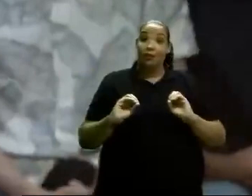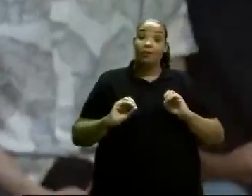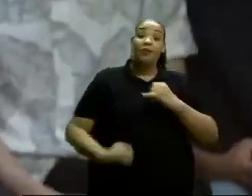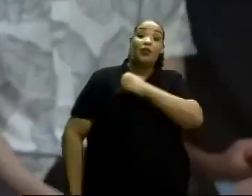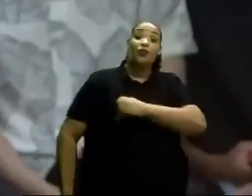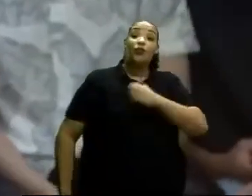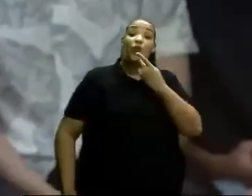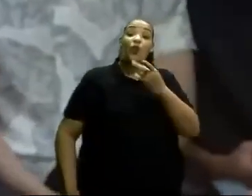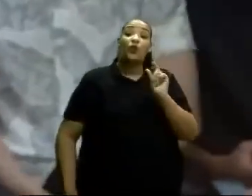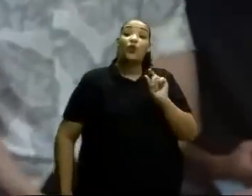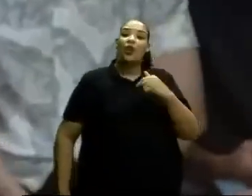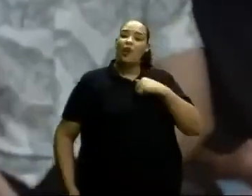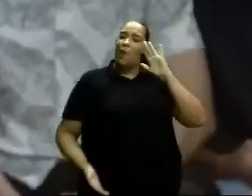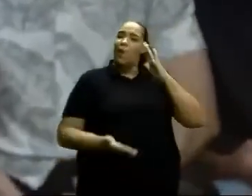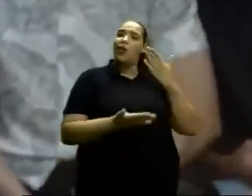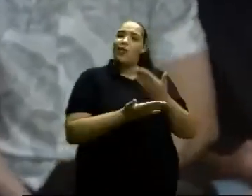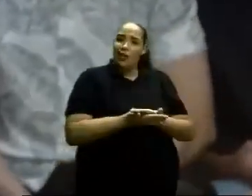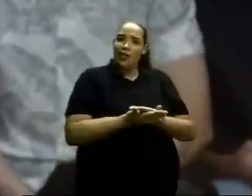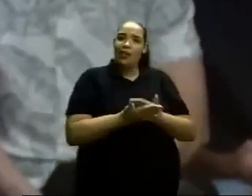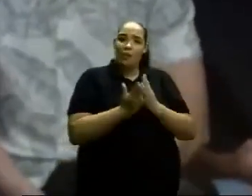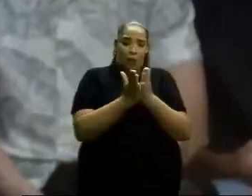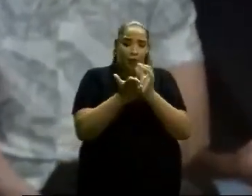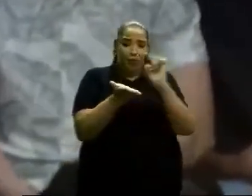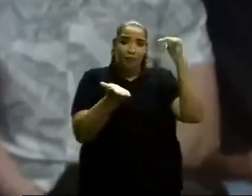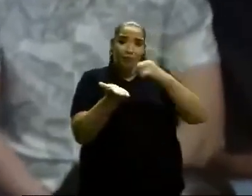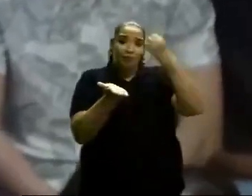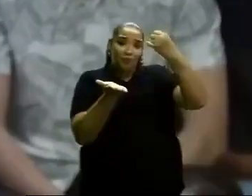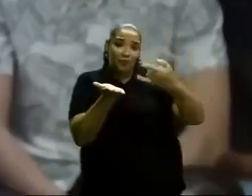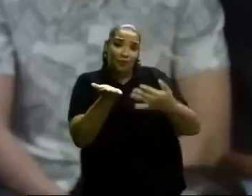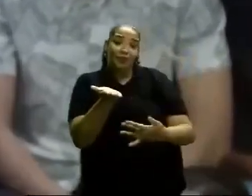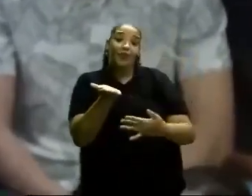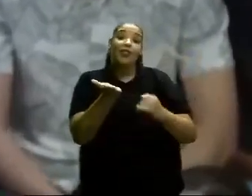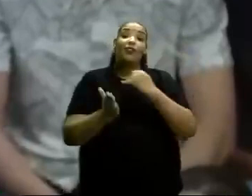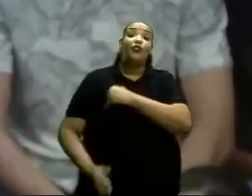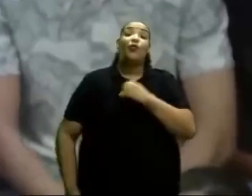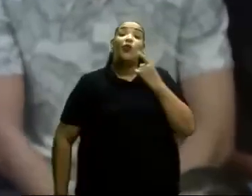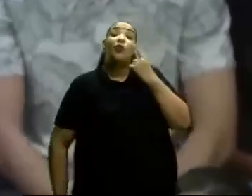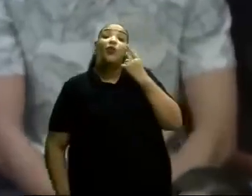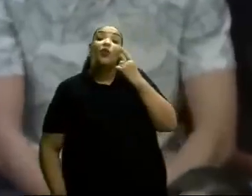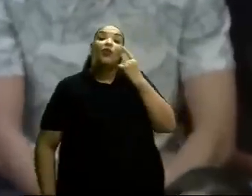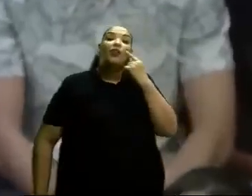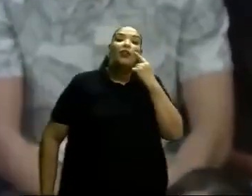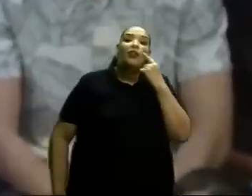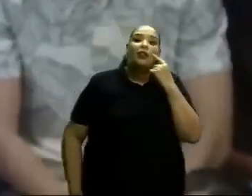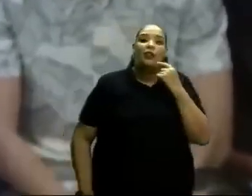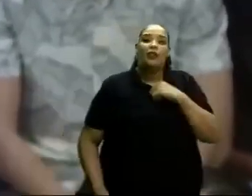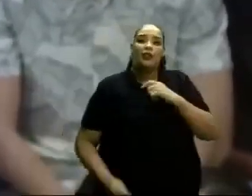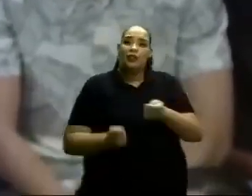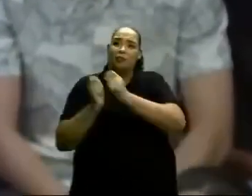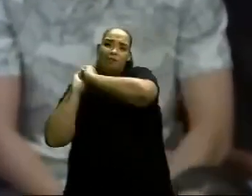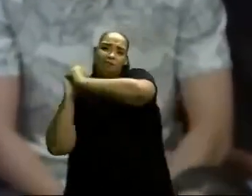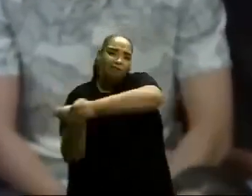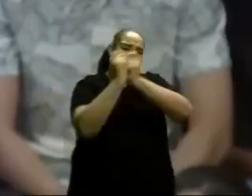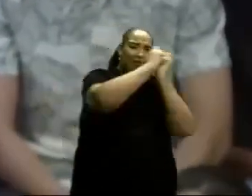conta é no que eu creio, porque eu creio no que a Bíblia diz. E o que a Bíblia diz é que João está olhando. E qual é a expectativa? Arrebentou o segundo,